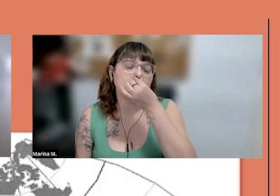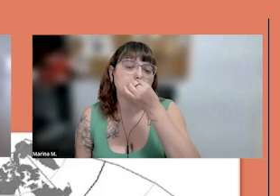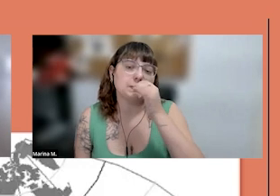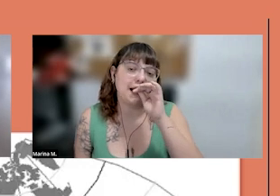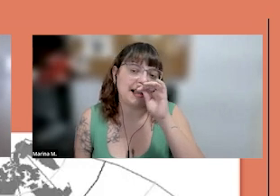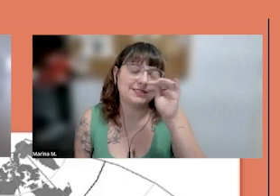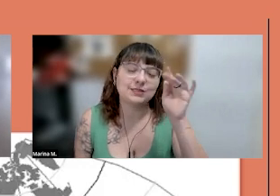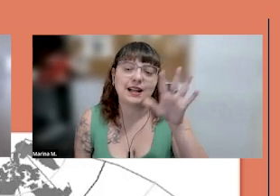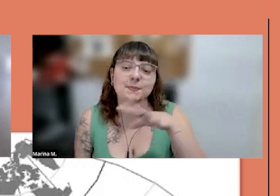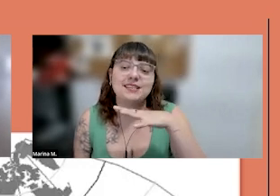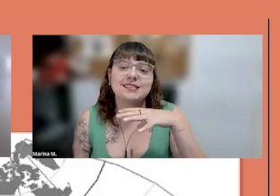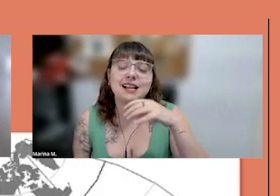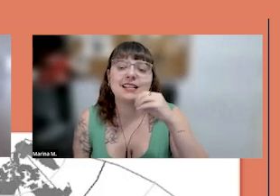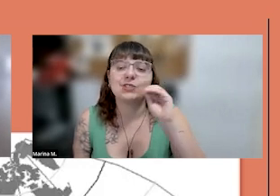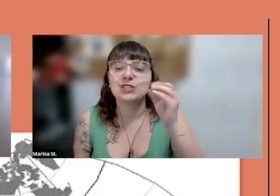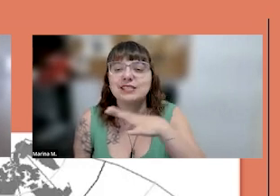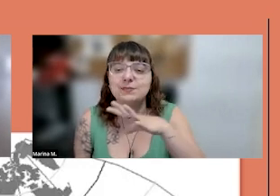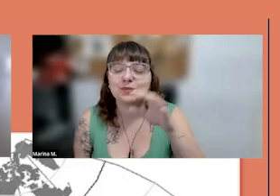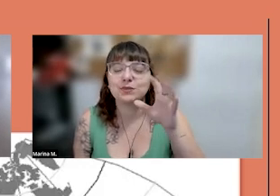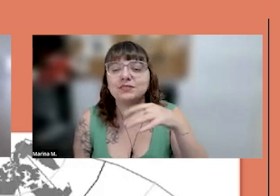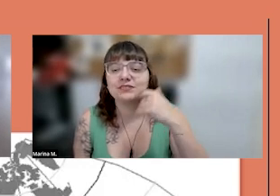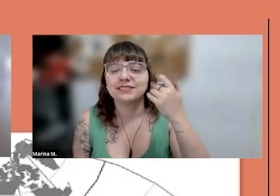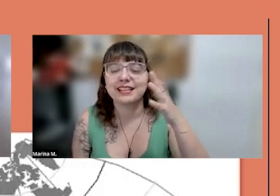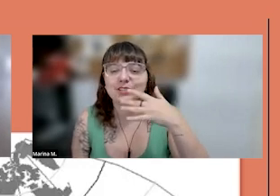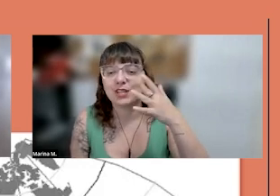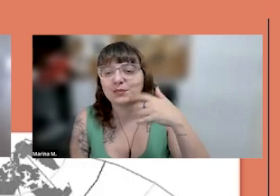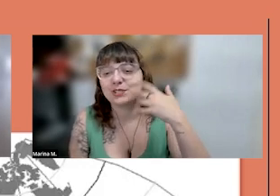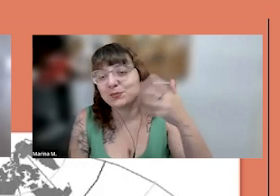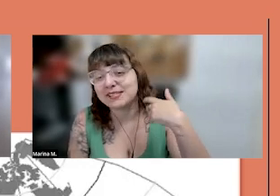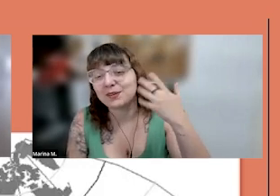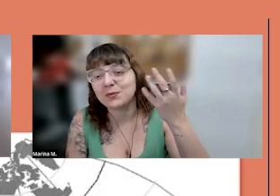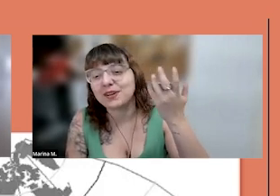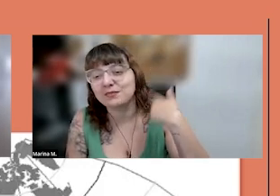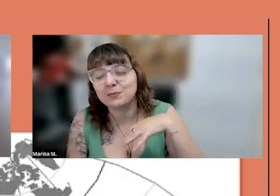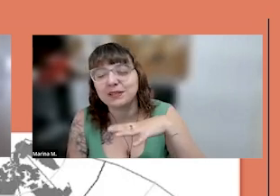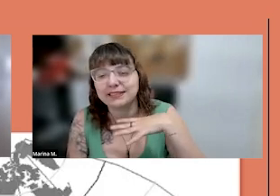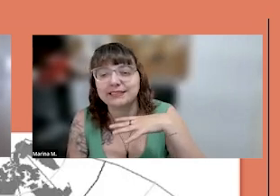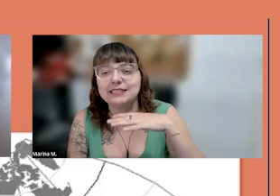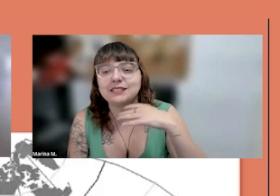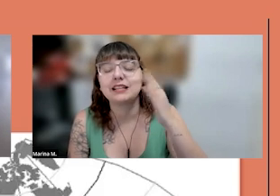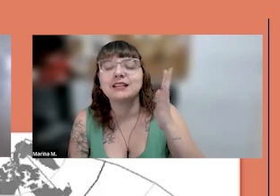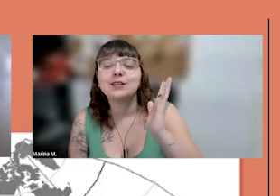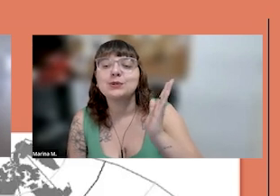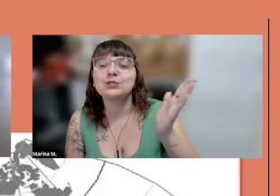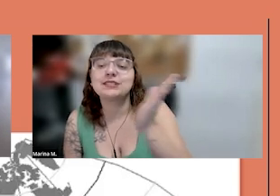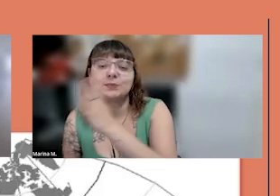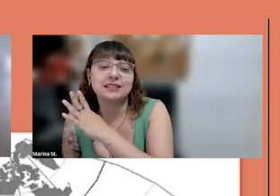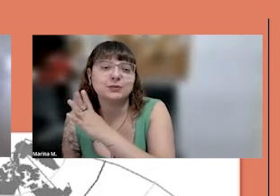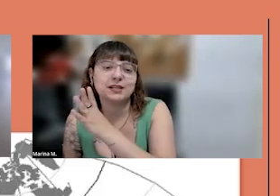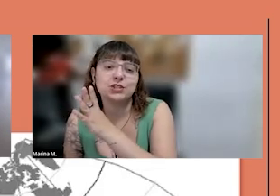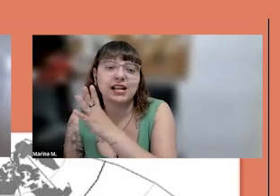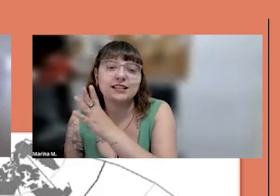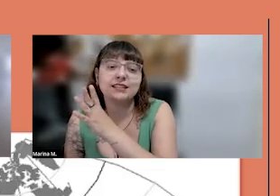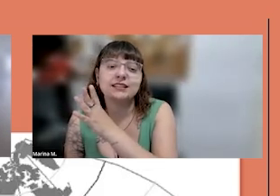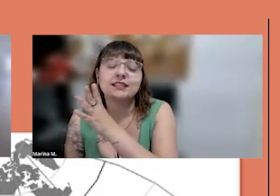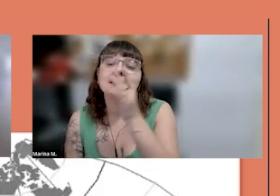está acostumado a pensar em XY daquele jeito que a gente pensa com o plano cartesiano, né? O X aumentando